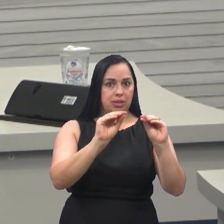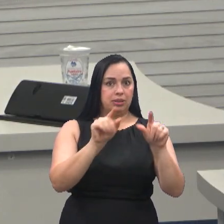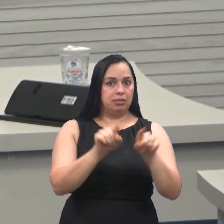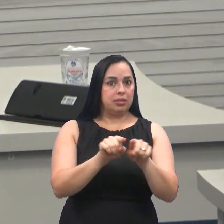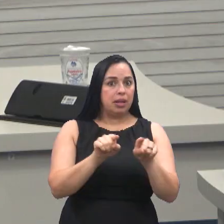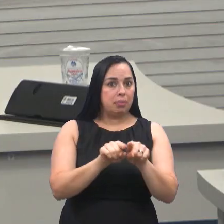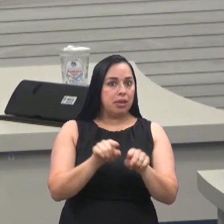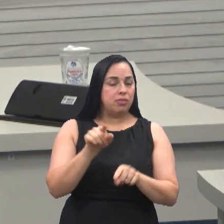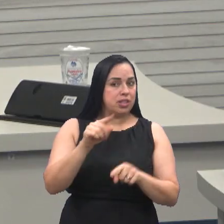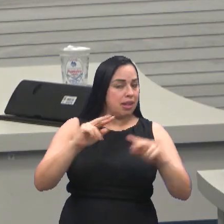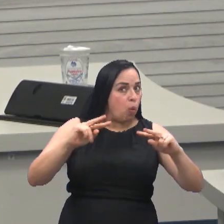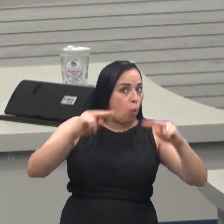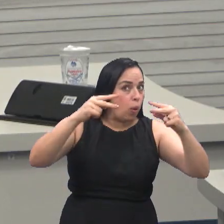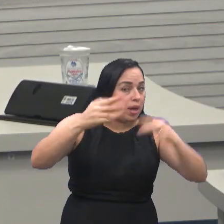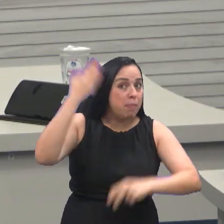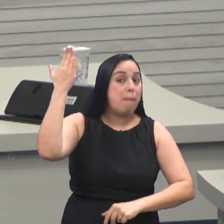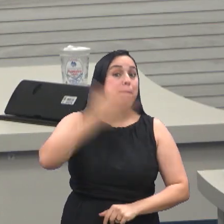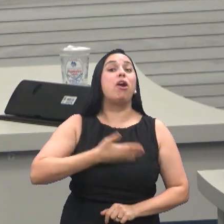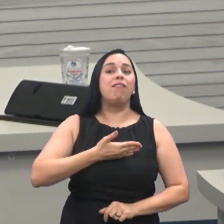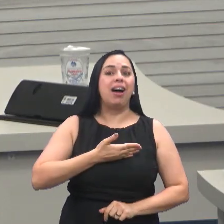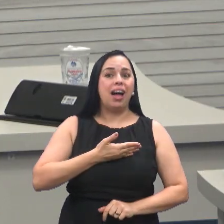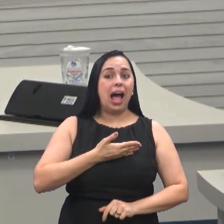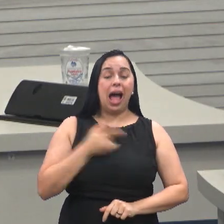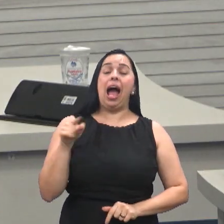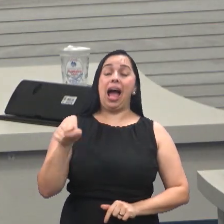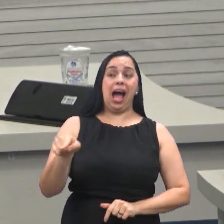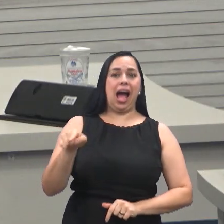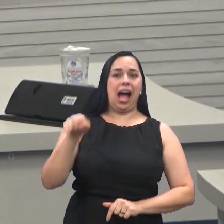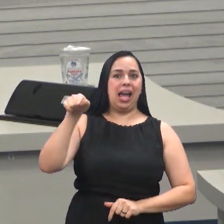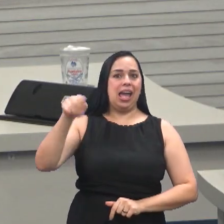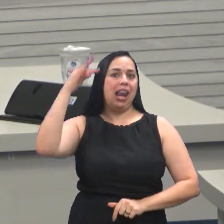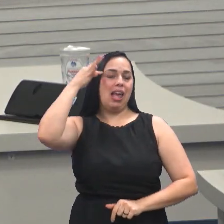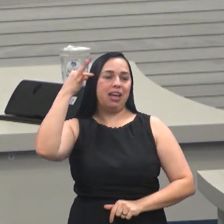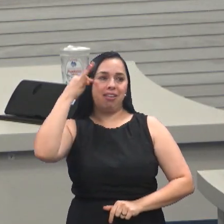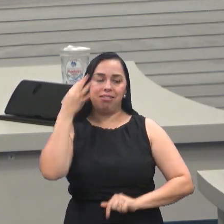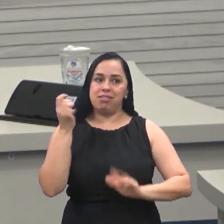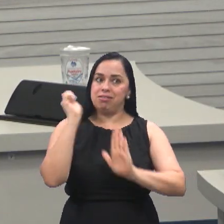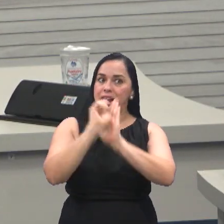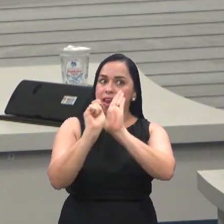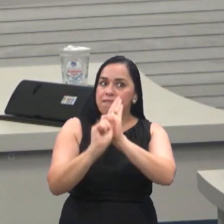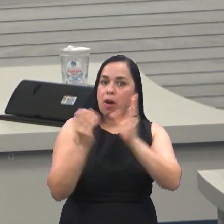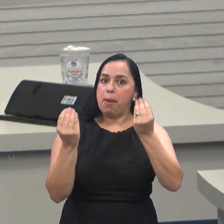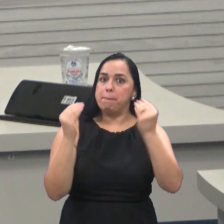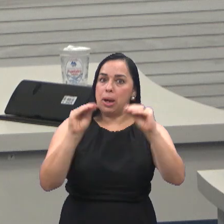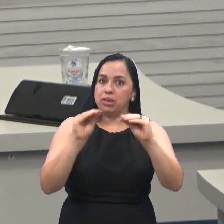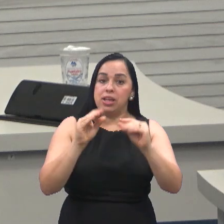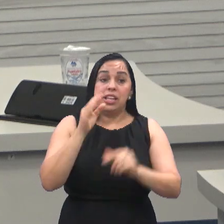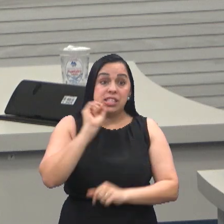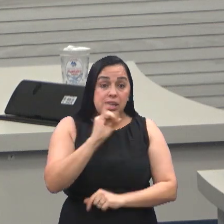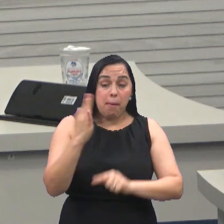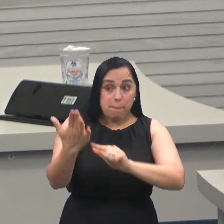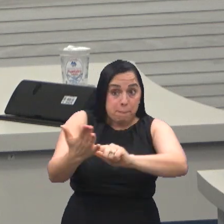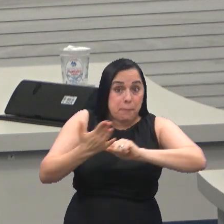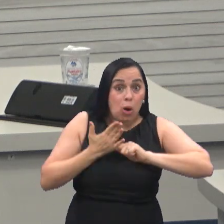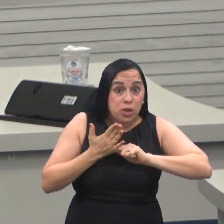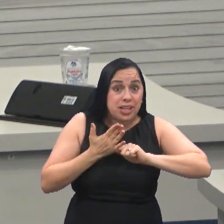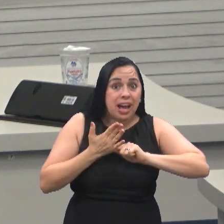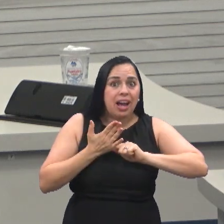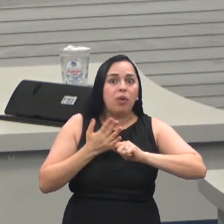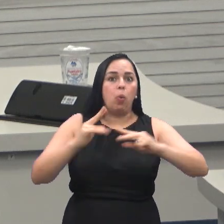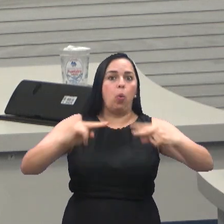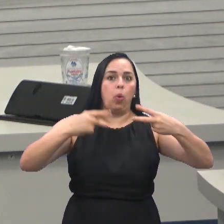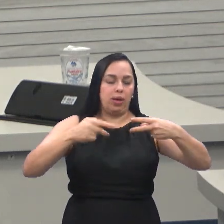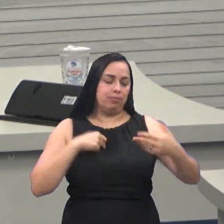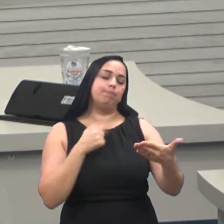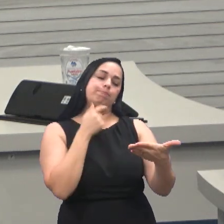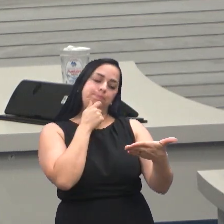o link para comprovar, olha, o Tomás está aqui e foi ele que fez. Se você mostrar para mim o link dessas postagens, eu posso falar,